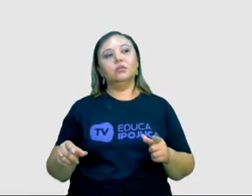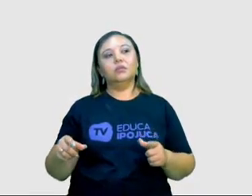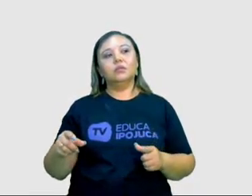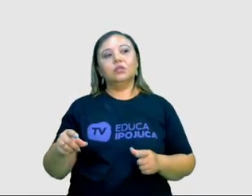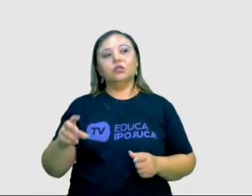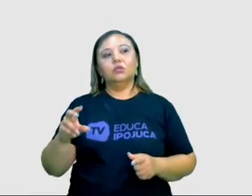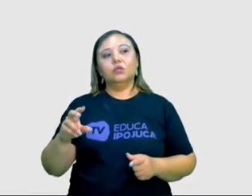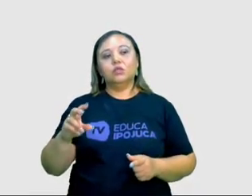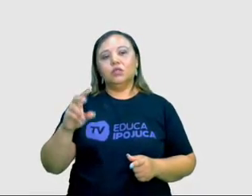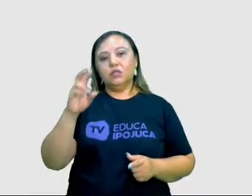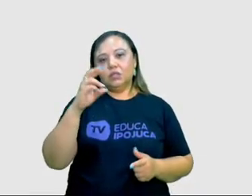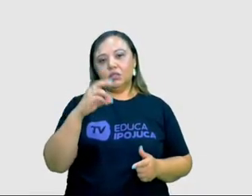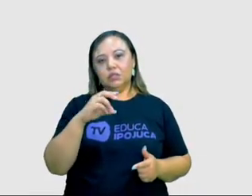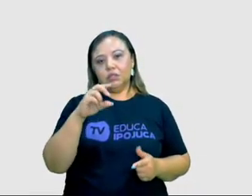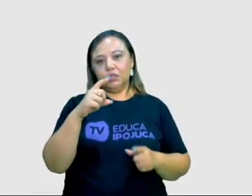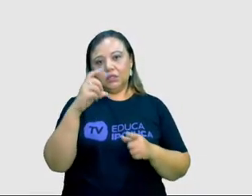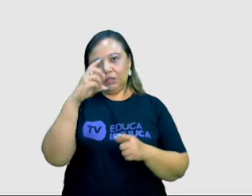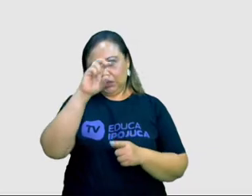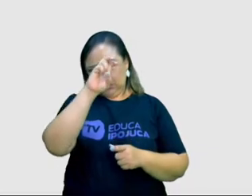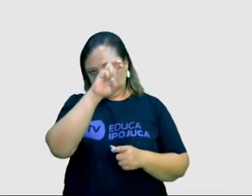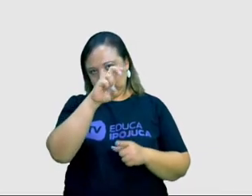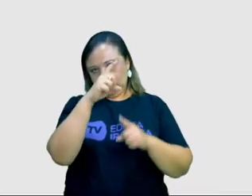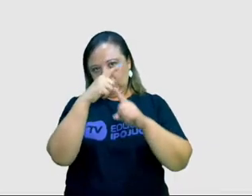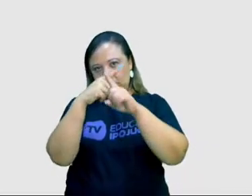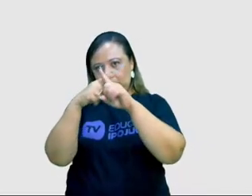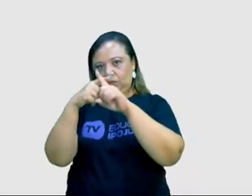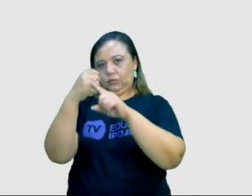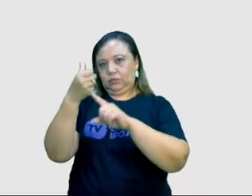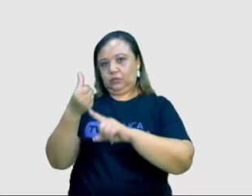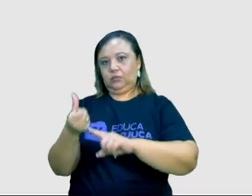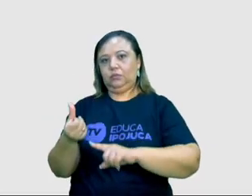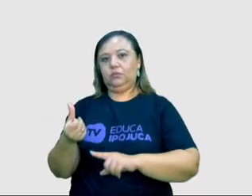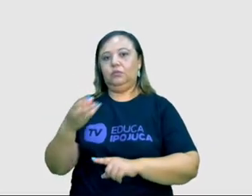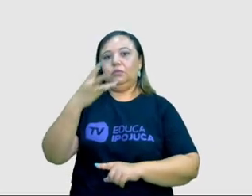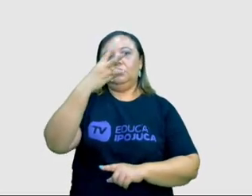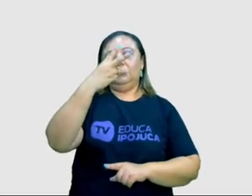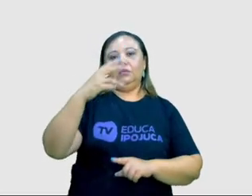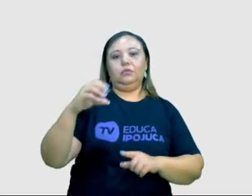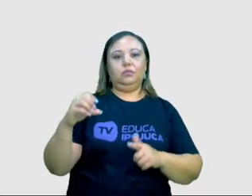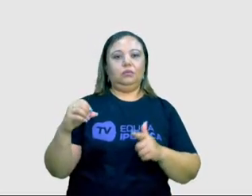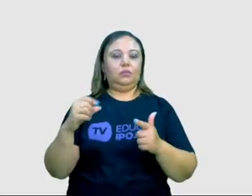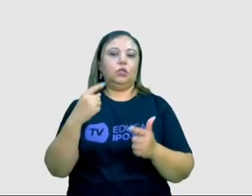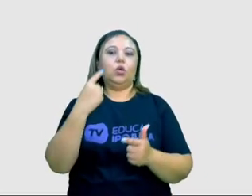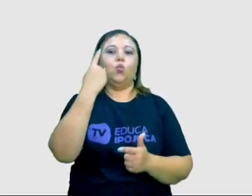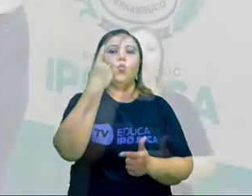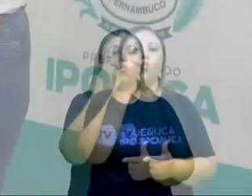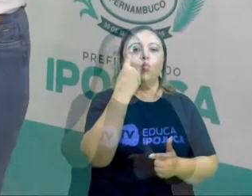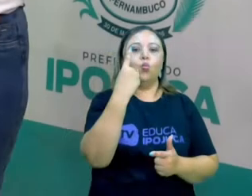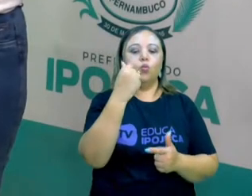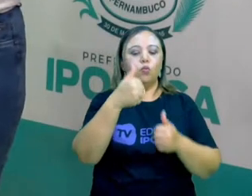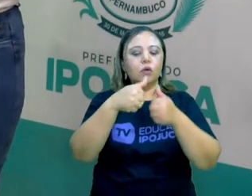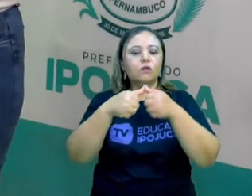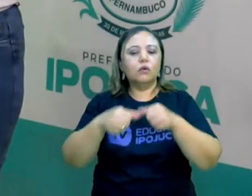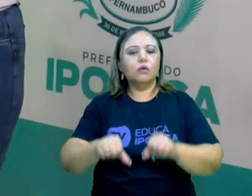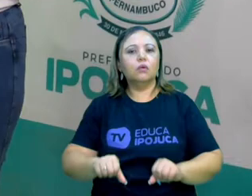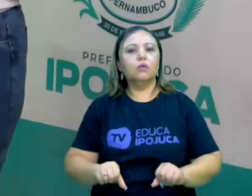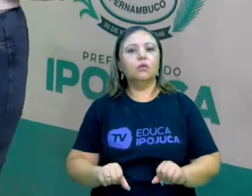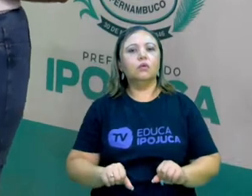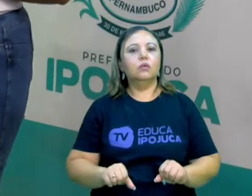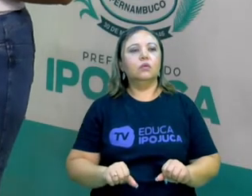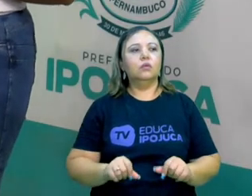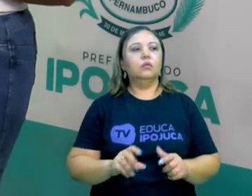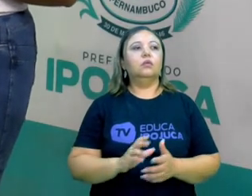aqui, ó, 5 vezes de 6, 30. Então, vai sobrar 1, porque esse 1 não tem como dividir para 6 pessoas.